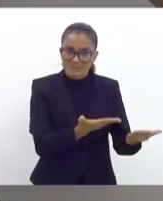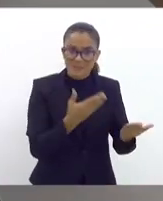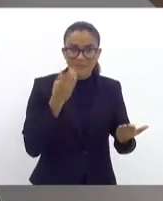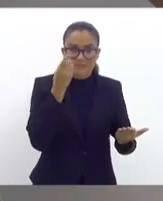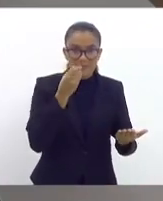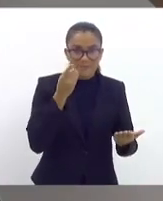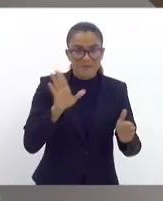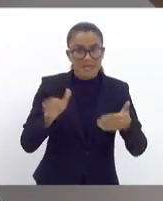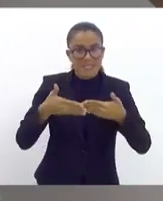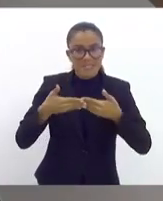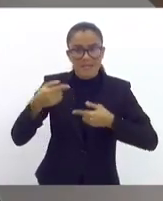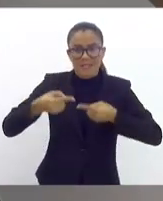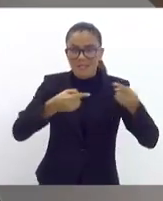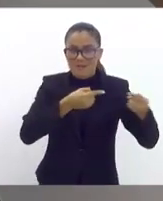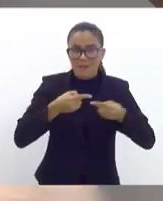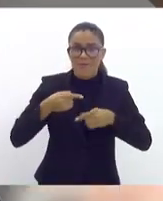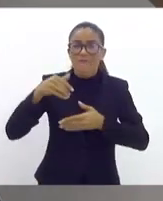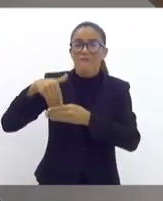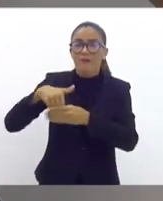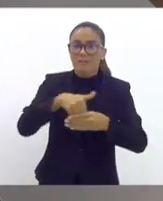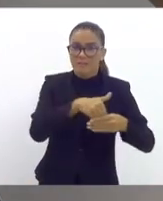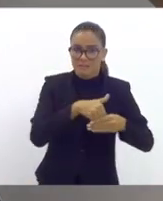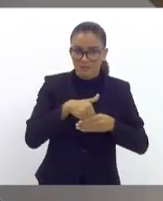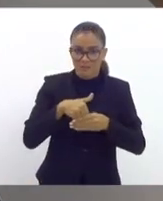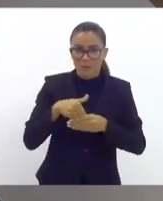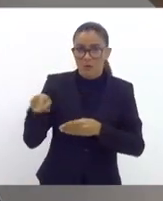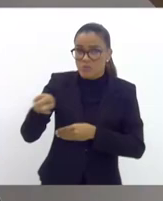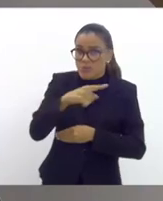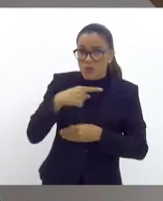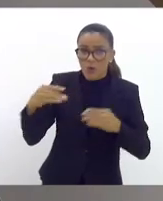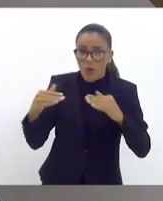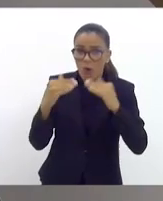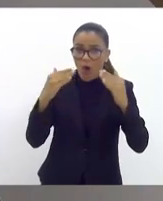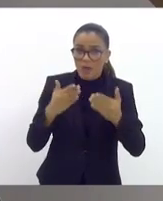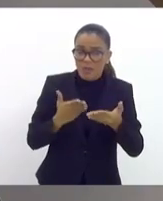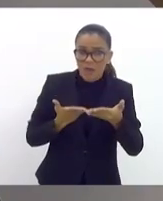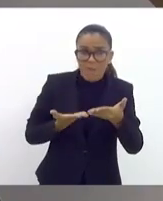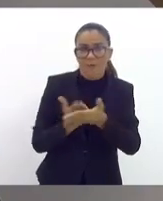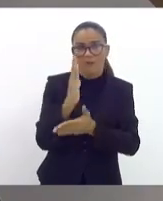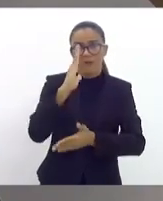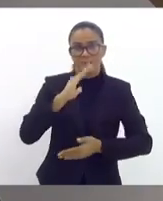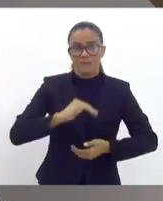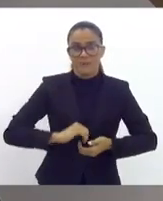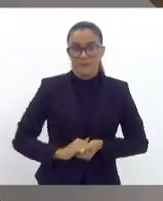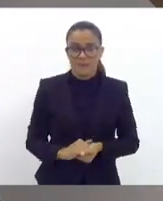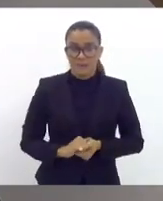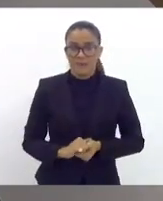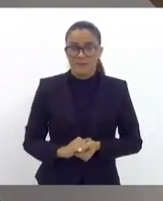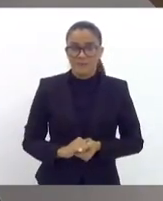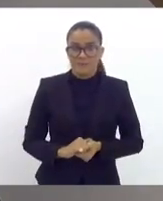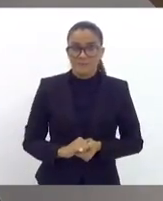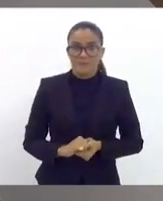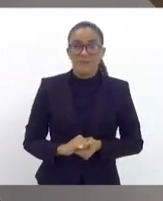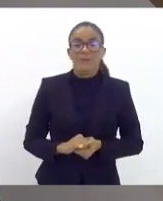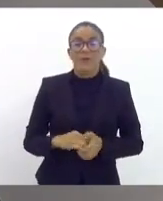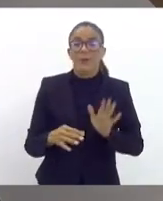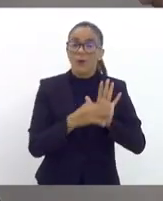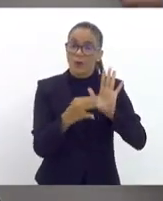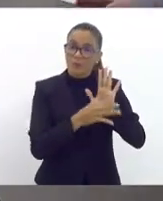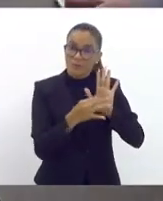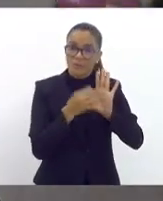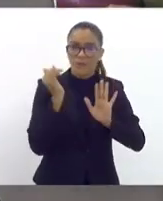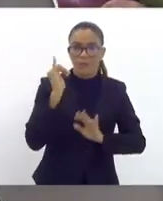encerrada discussão em votação você acho que a prova permaneça Como estão aprovado parecer do